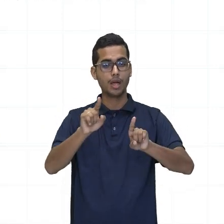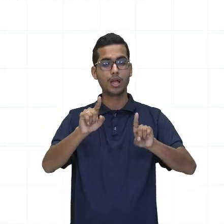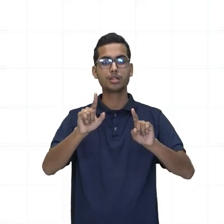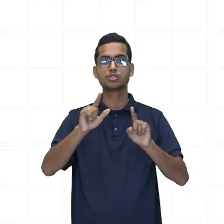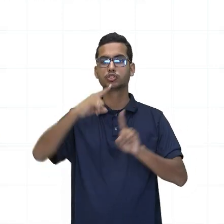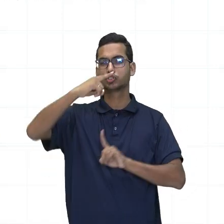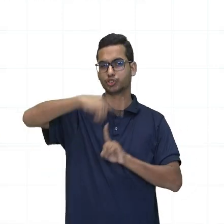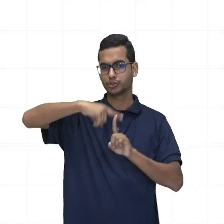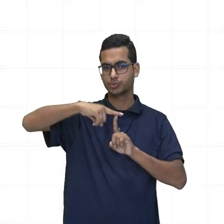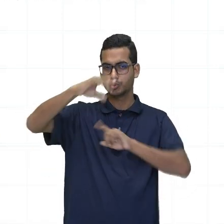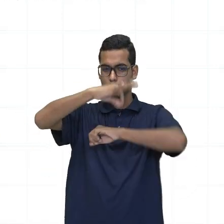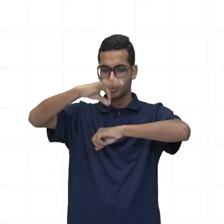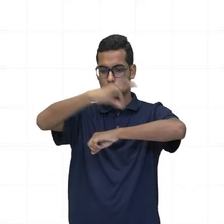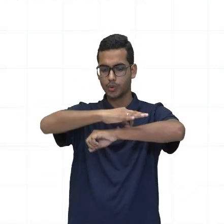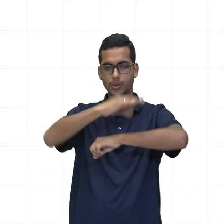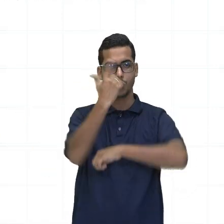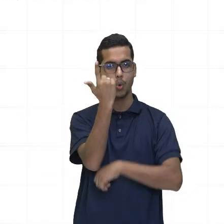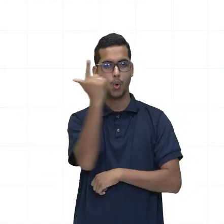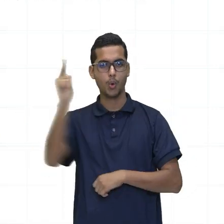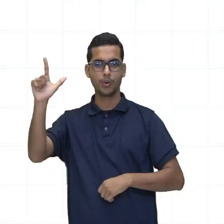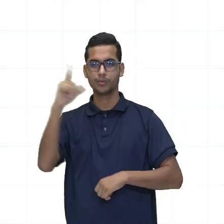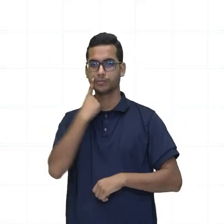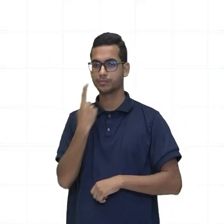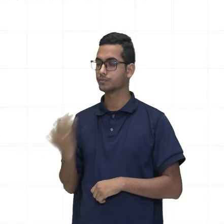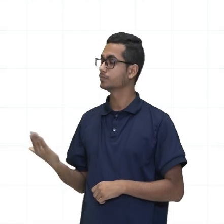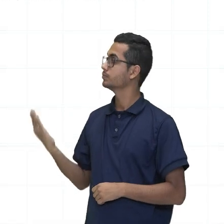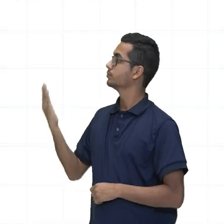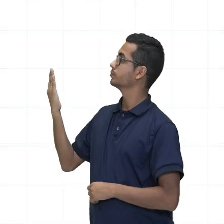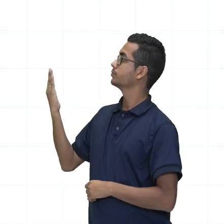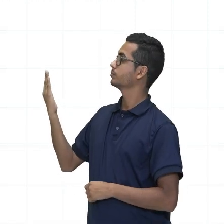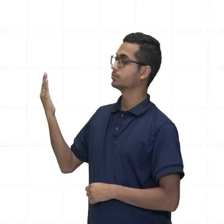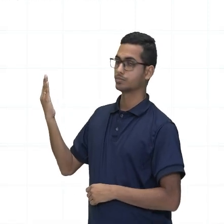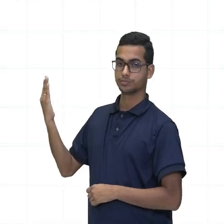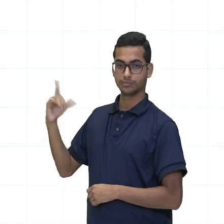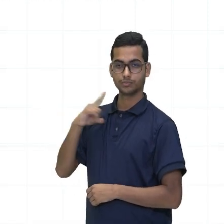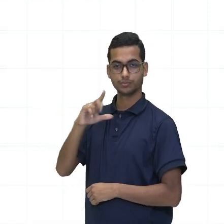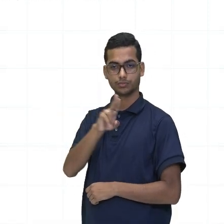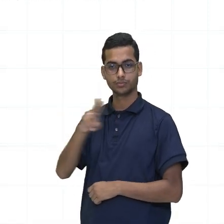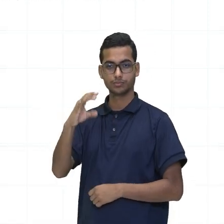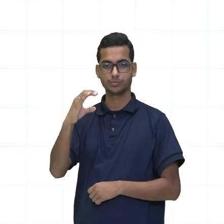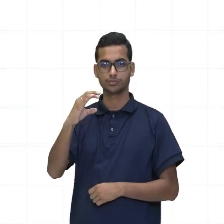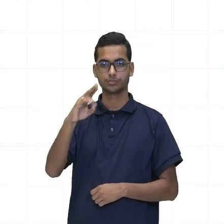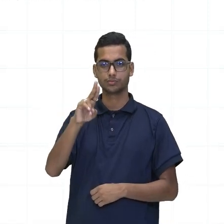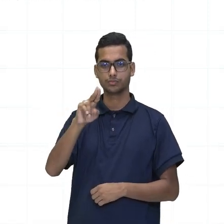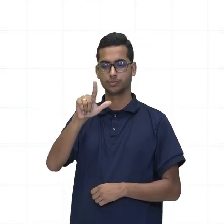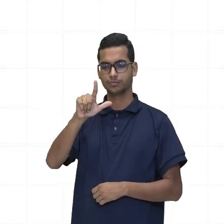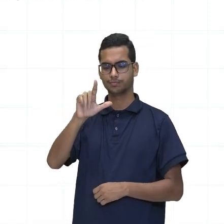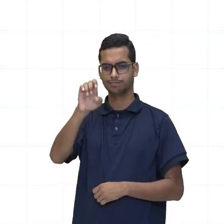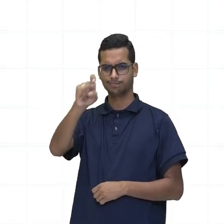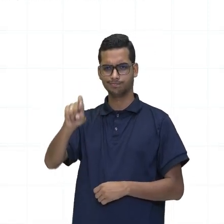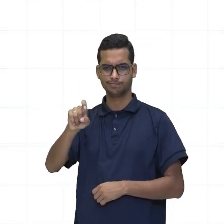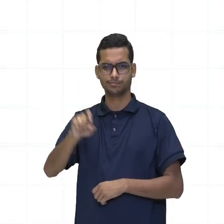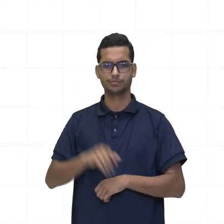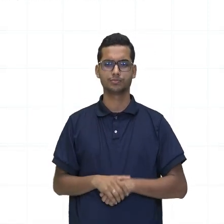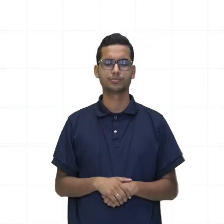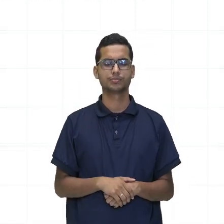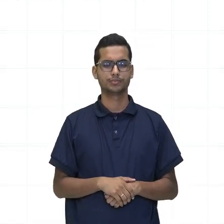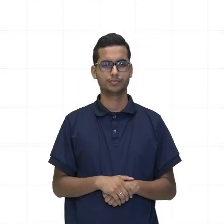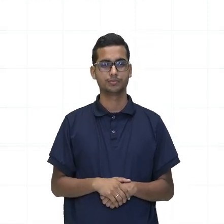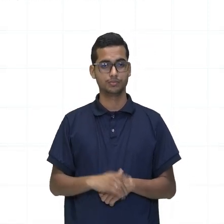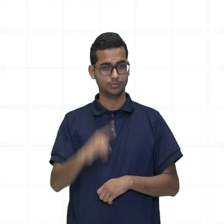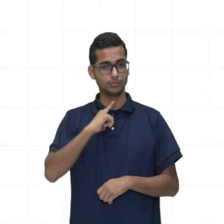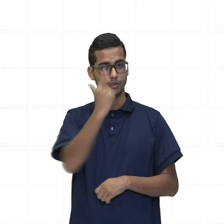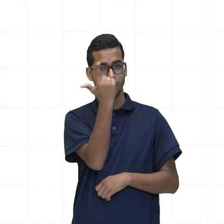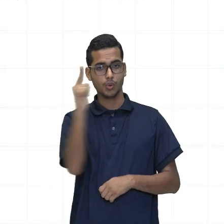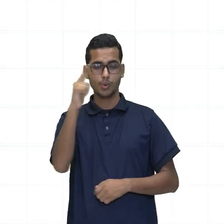mosquito. Observe que ele é diferente, né? E é conhecido aí como culex, ok? Temos ainda outros tipos